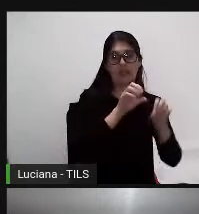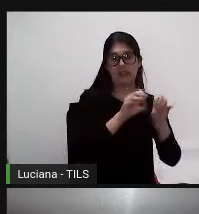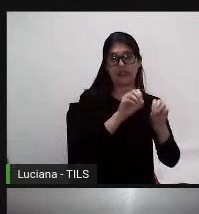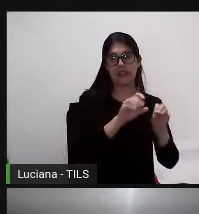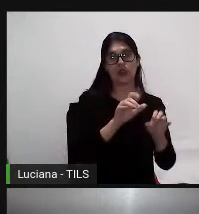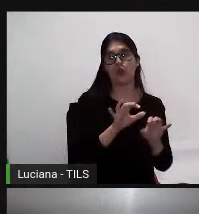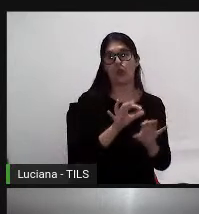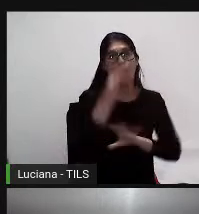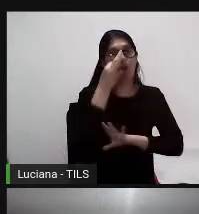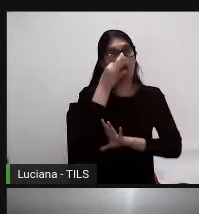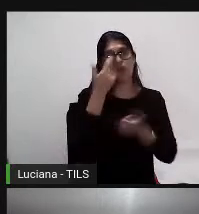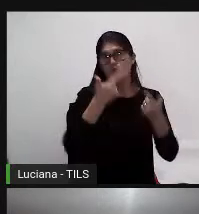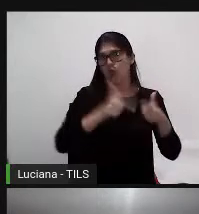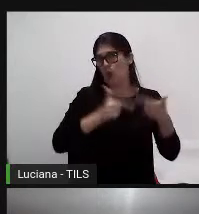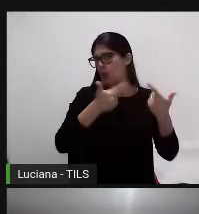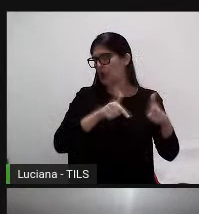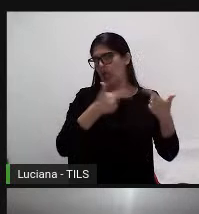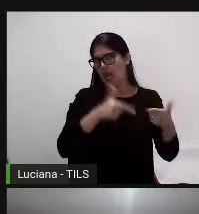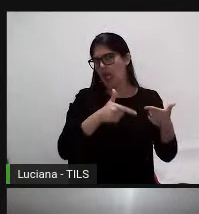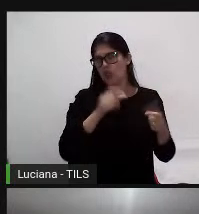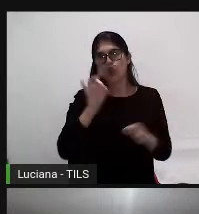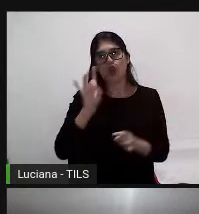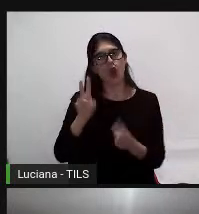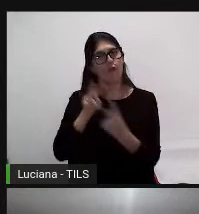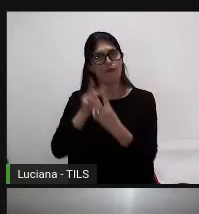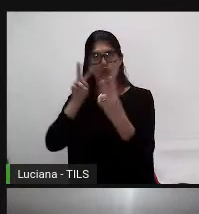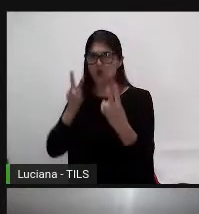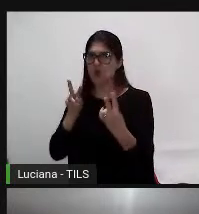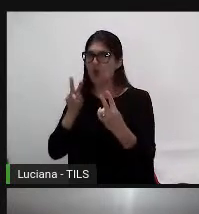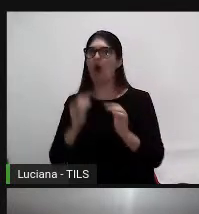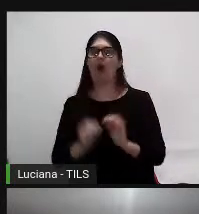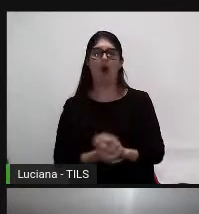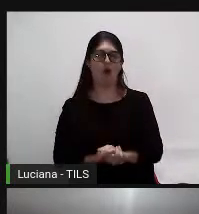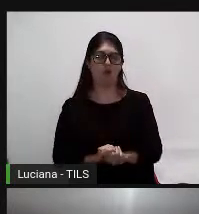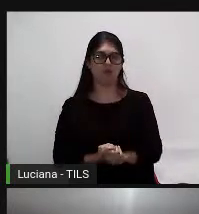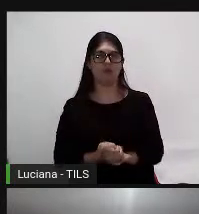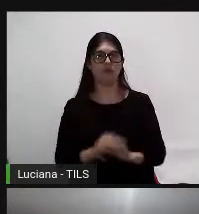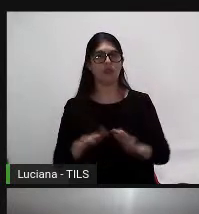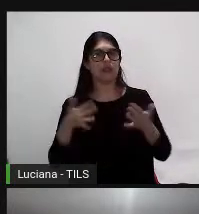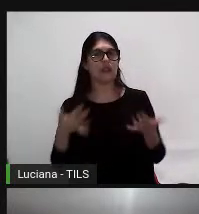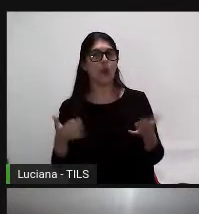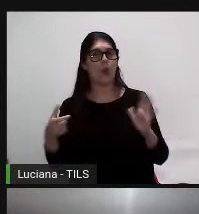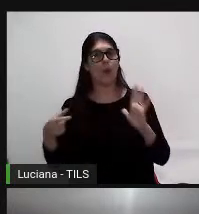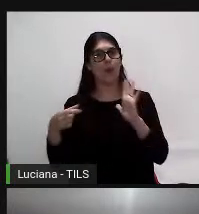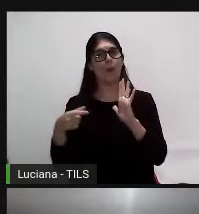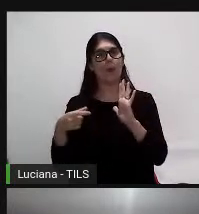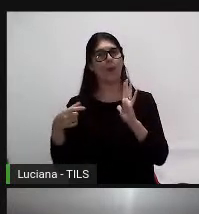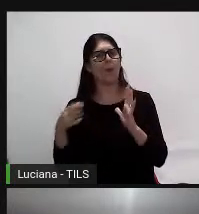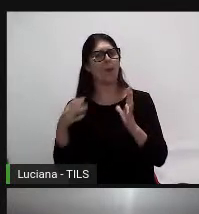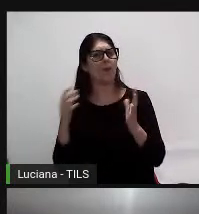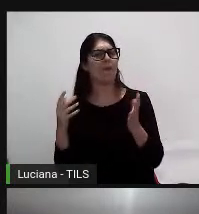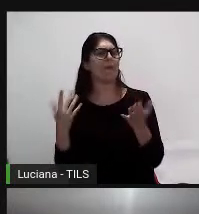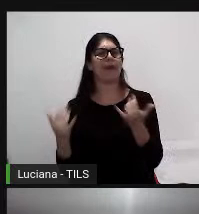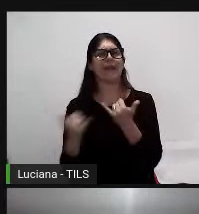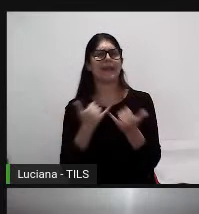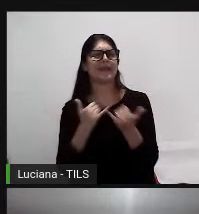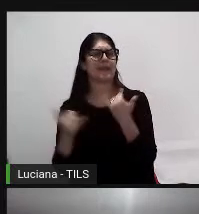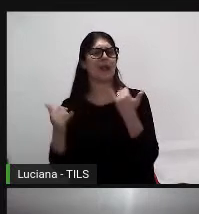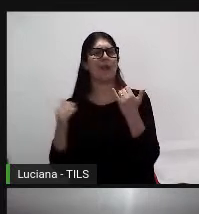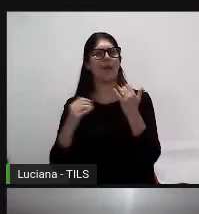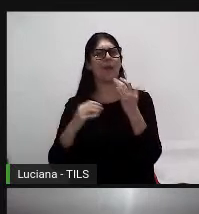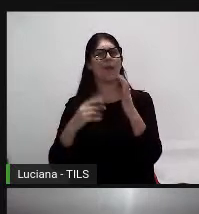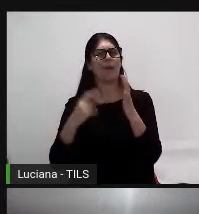estarão. Então, estaremos virtualmente. Bom, problema é curricular, é um componente, é